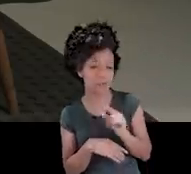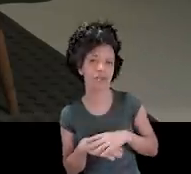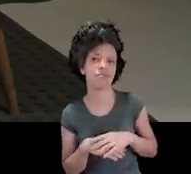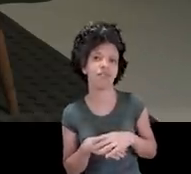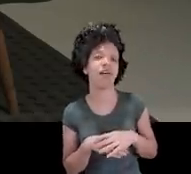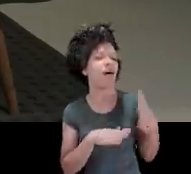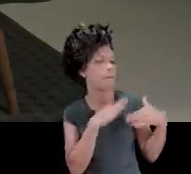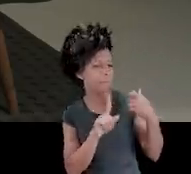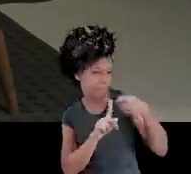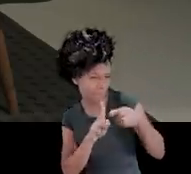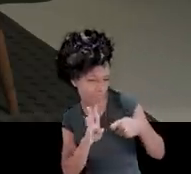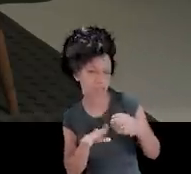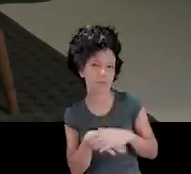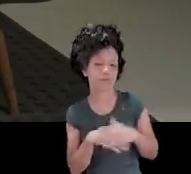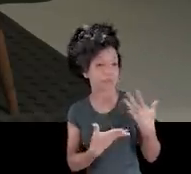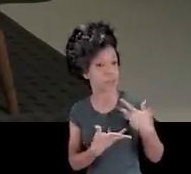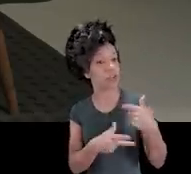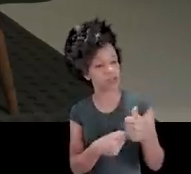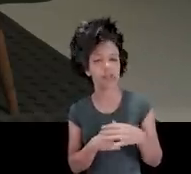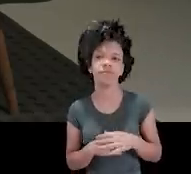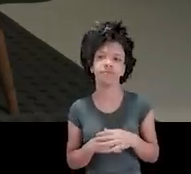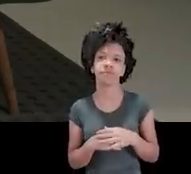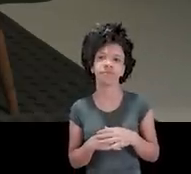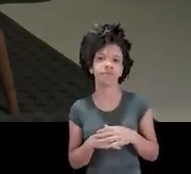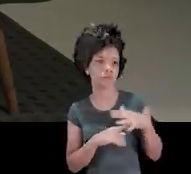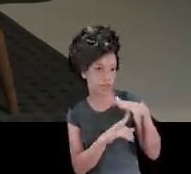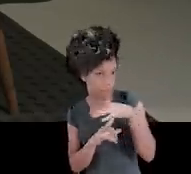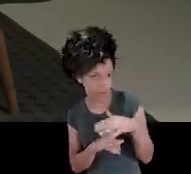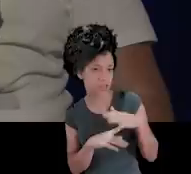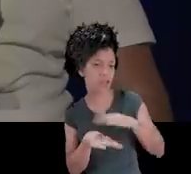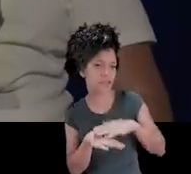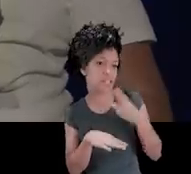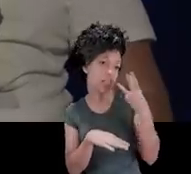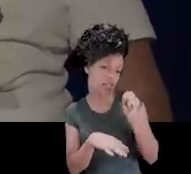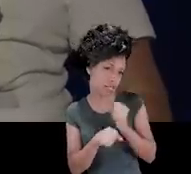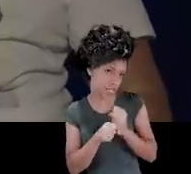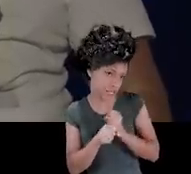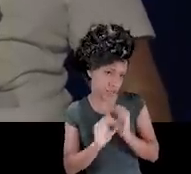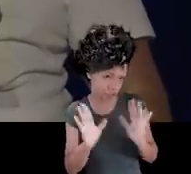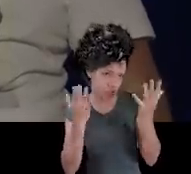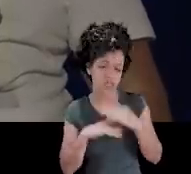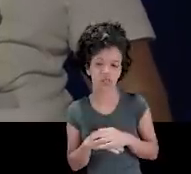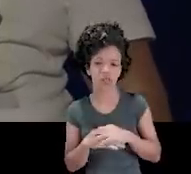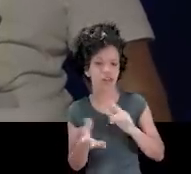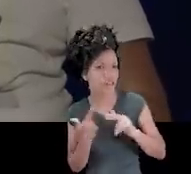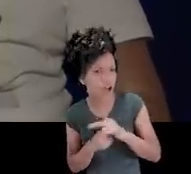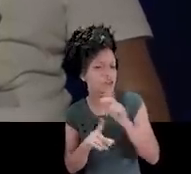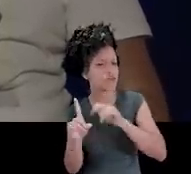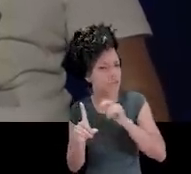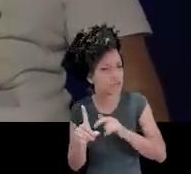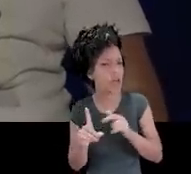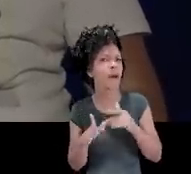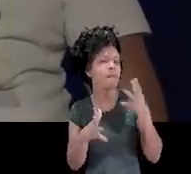passaram-se alguns meses, me convidaram, Praça Nossa fez o aniversário de 30 anos da Praça Nossa, então chamaram vários personagens